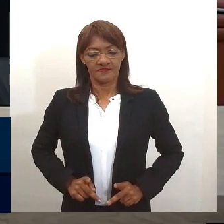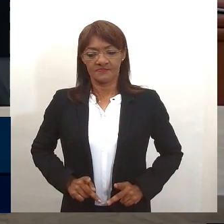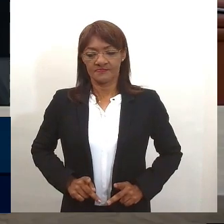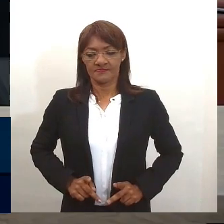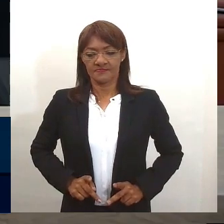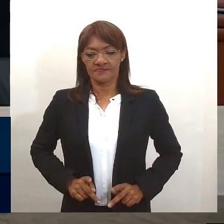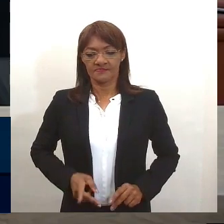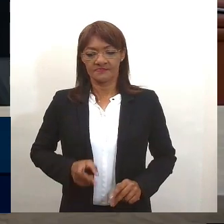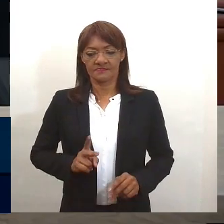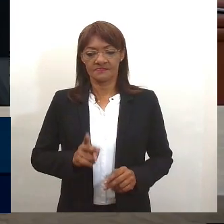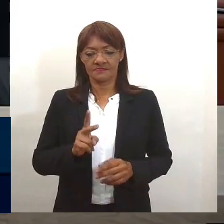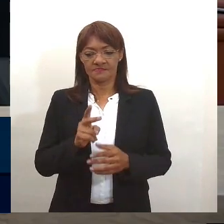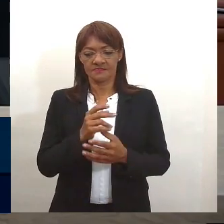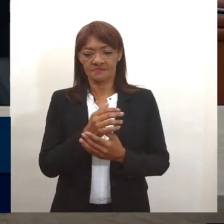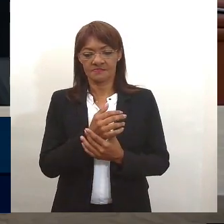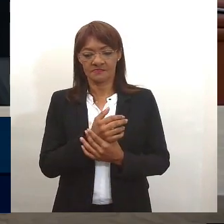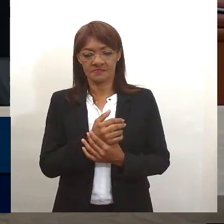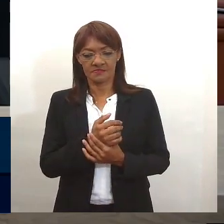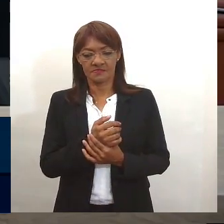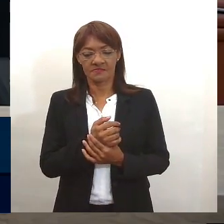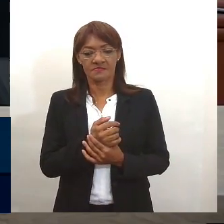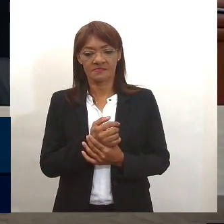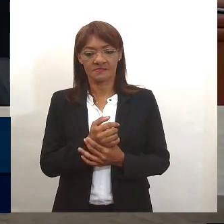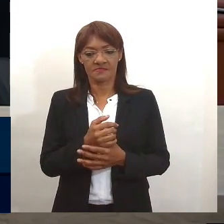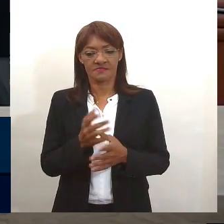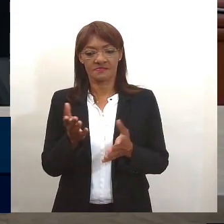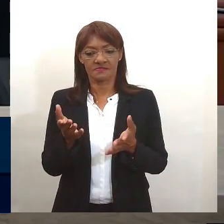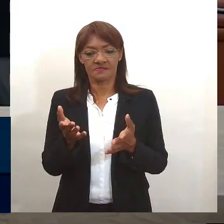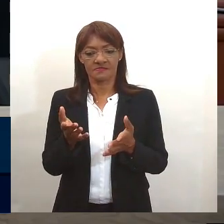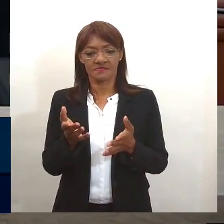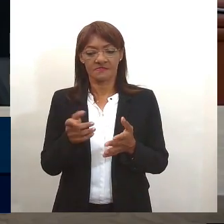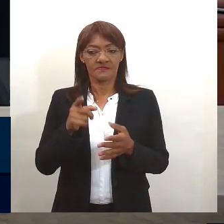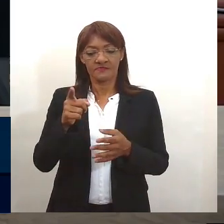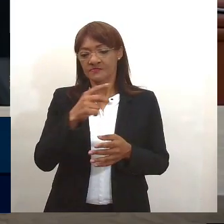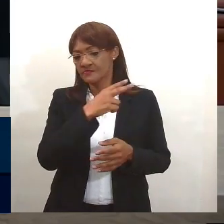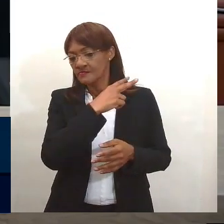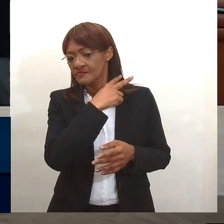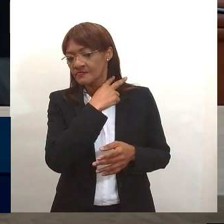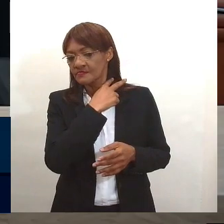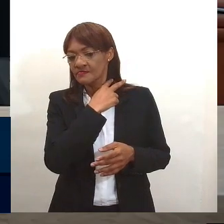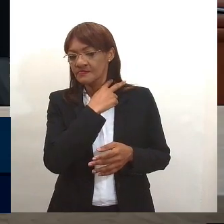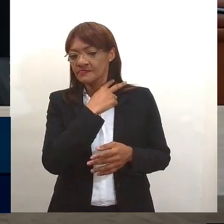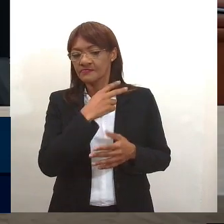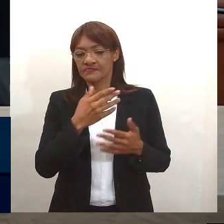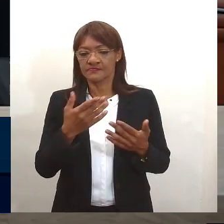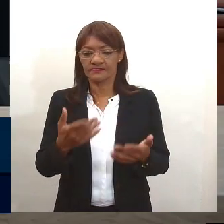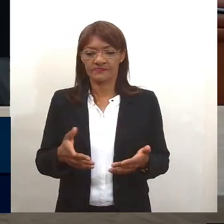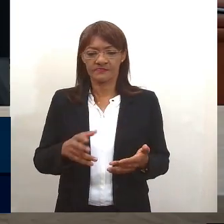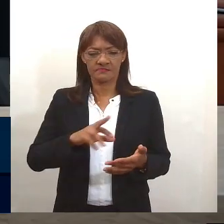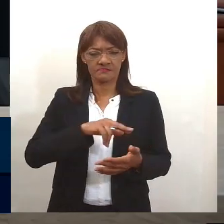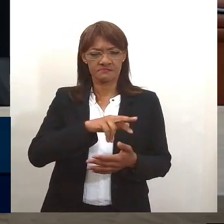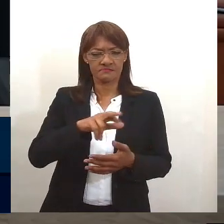certa forma, vítima, né, de misoginia, de machismo, né, para querer